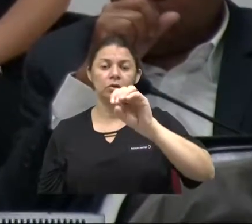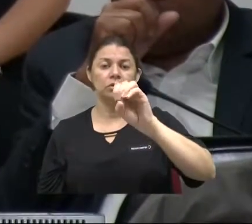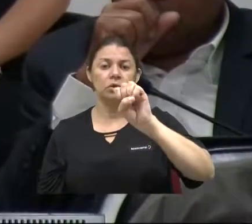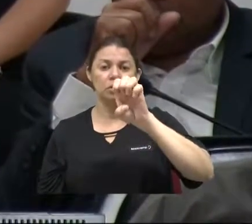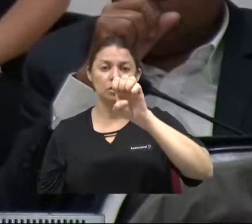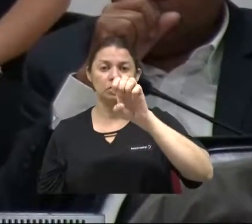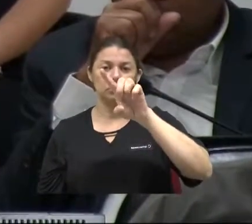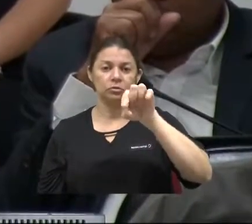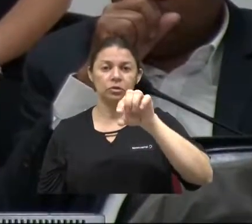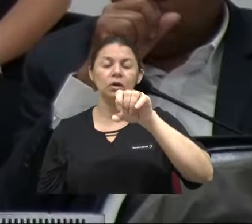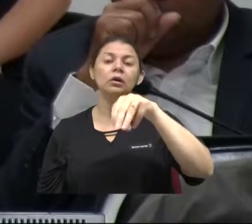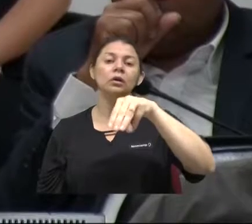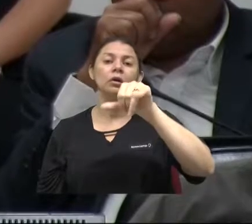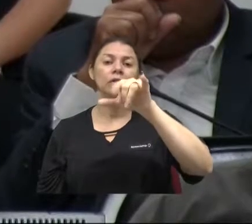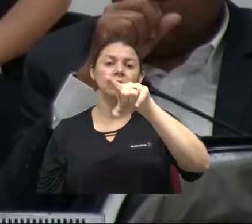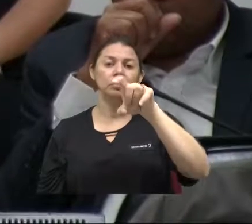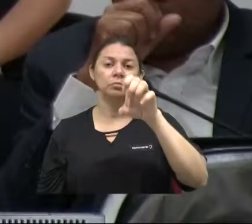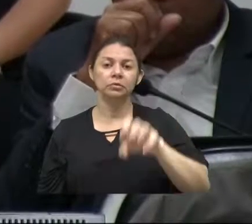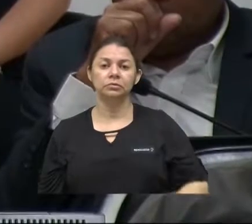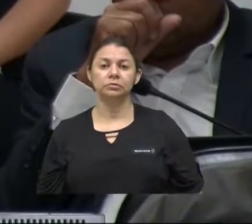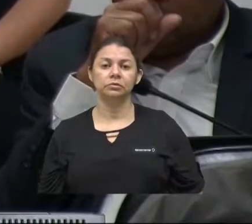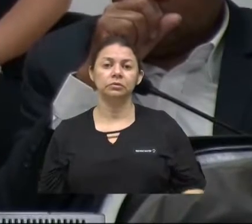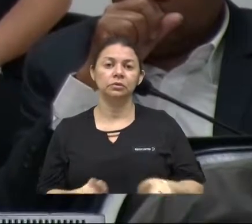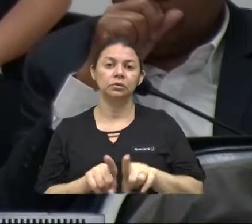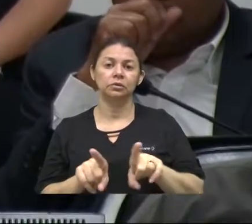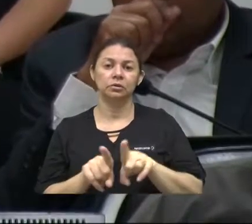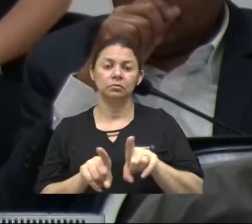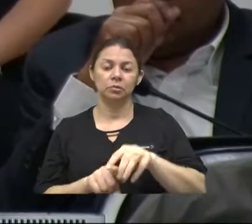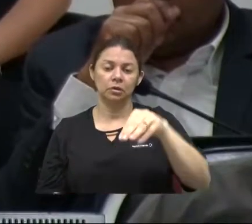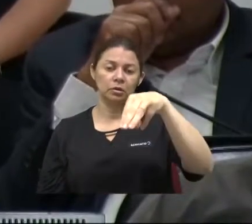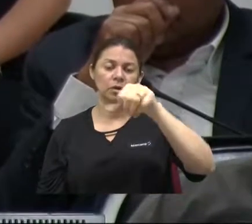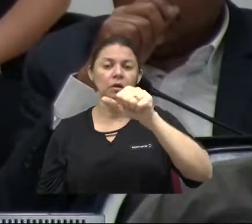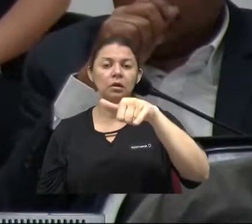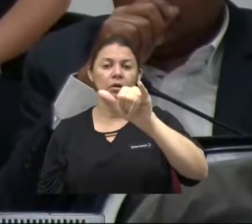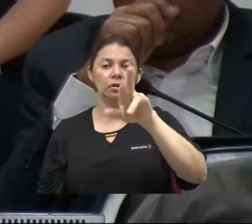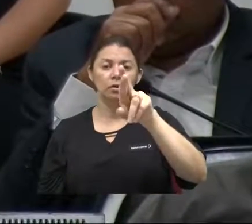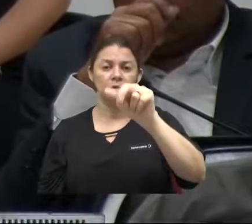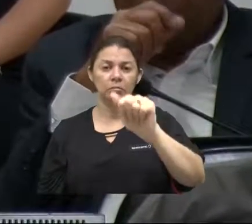como corregedor, e agradecer a vereadora Mayra como vice-corregedora,